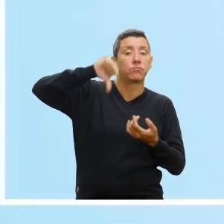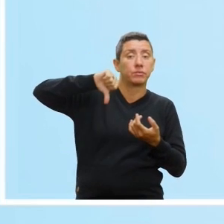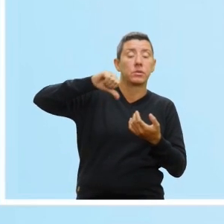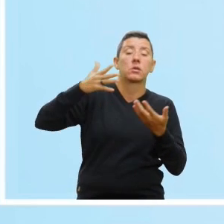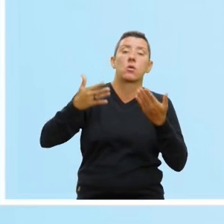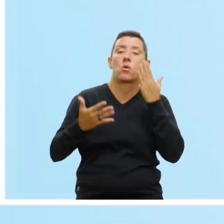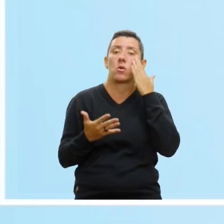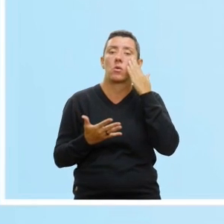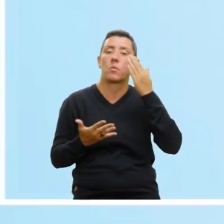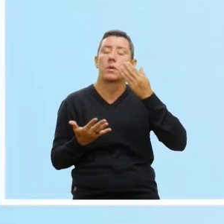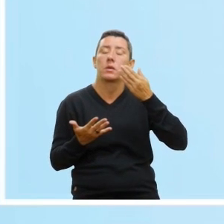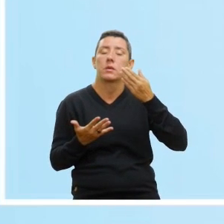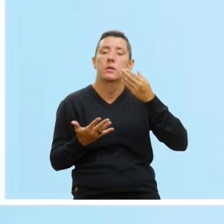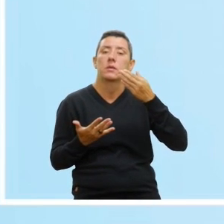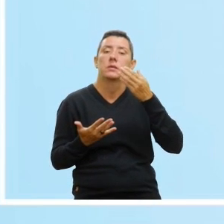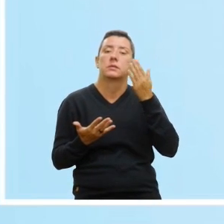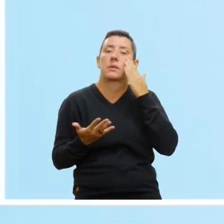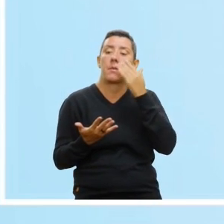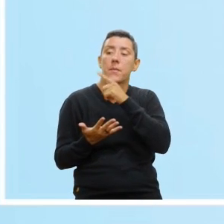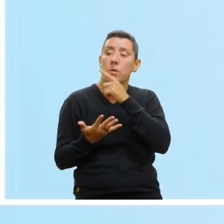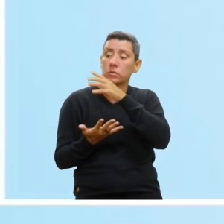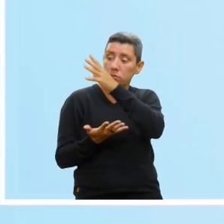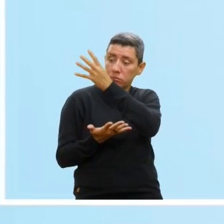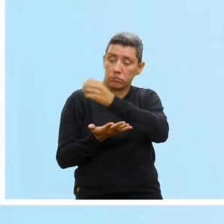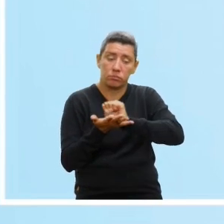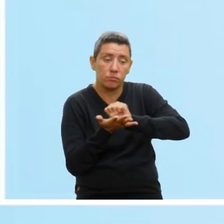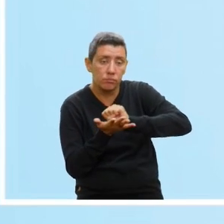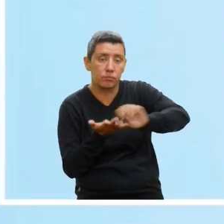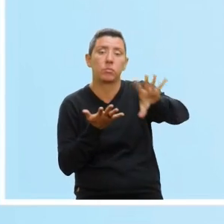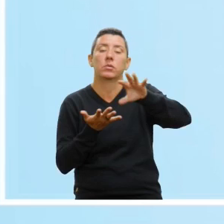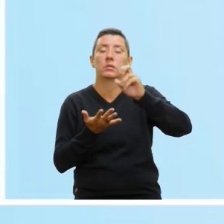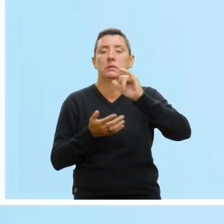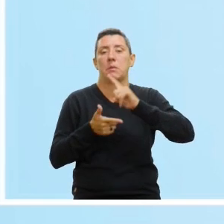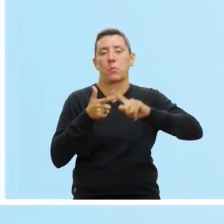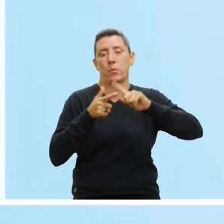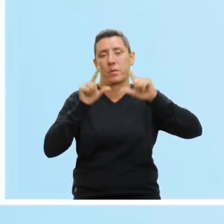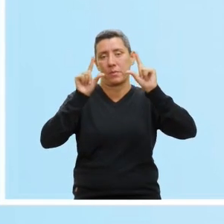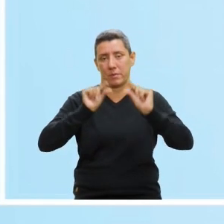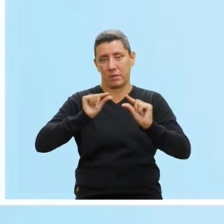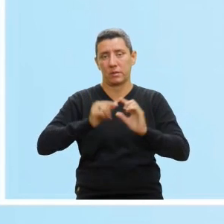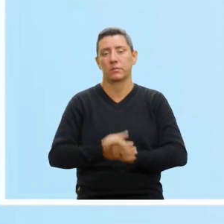que tem junto da transmissão e verificar se tem algum problema nesse sinal.